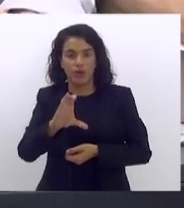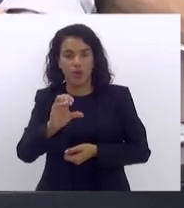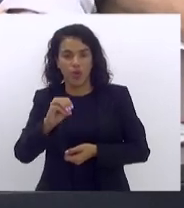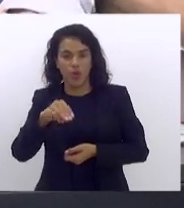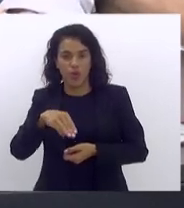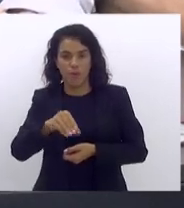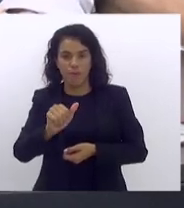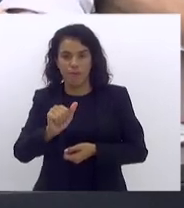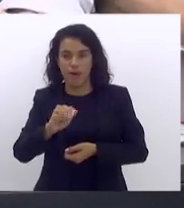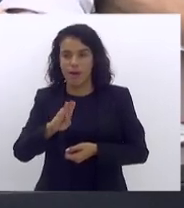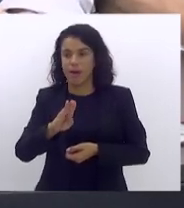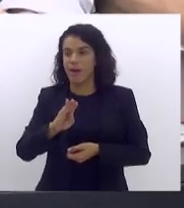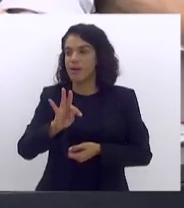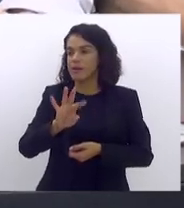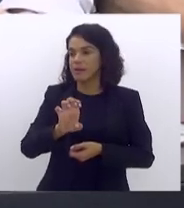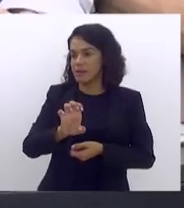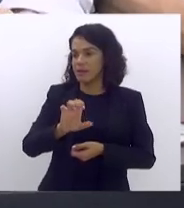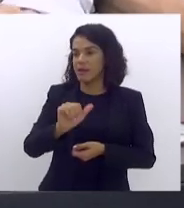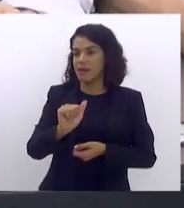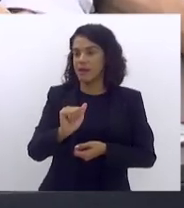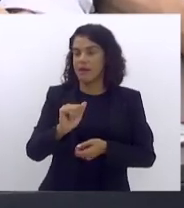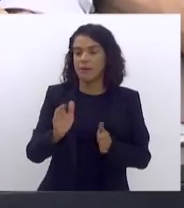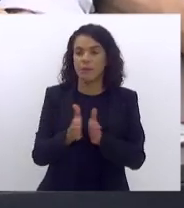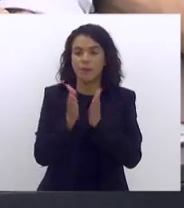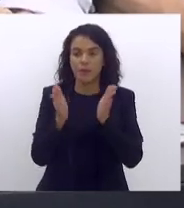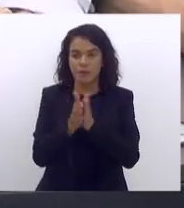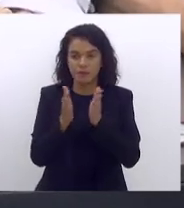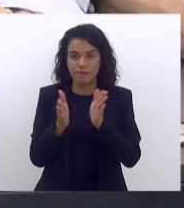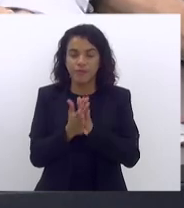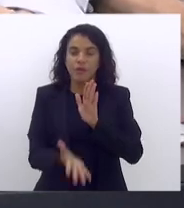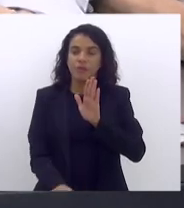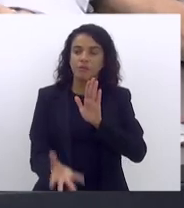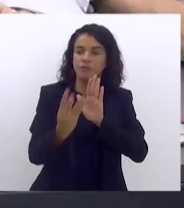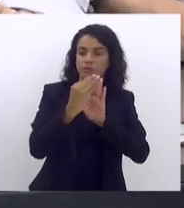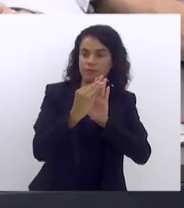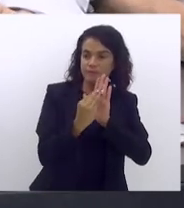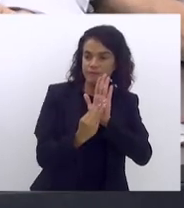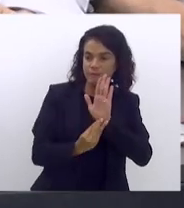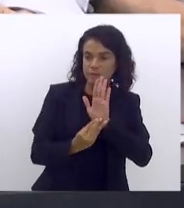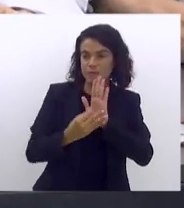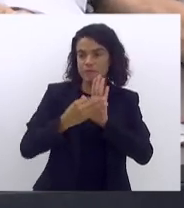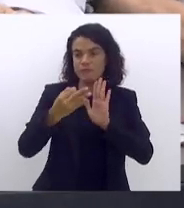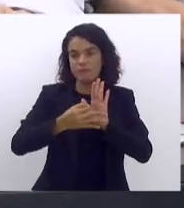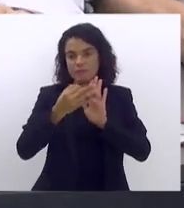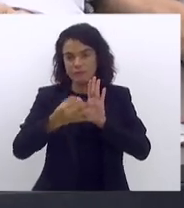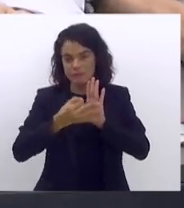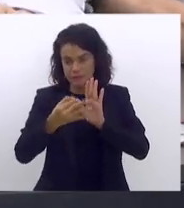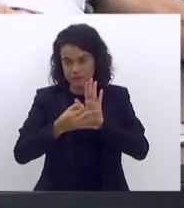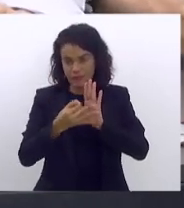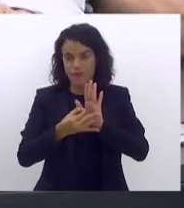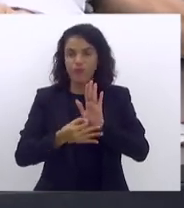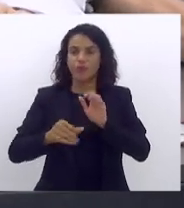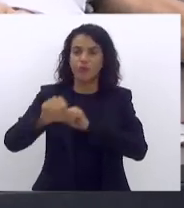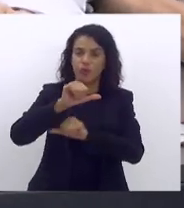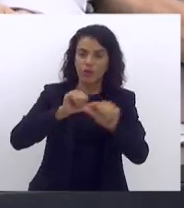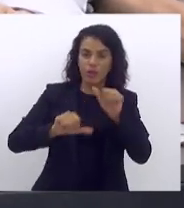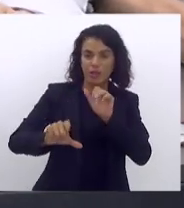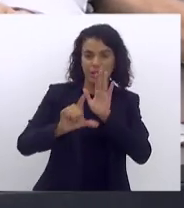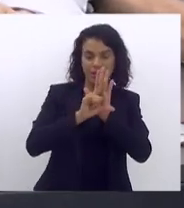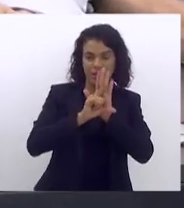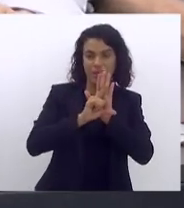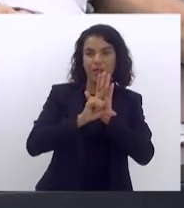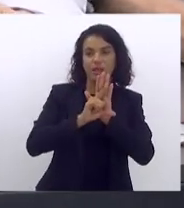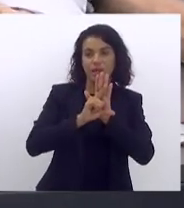de fato, Rodrigo Amorim, que eu passo a incorporar essa sugestão, voltando à lei original